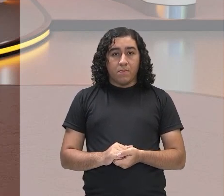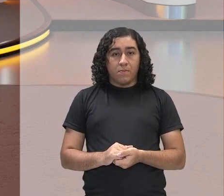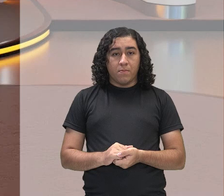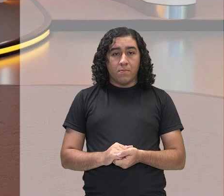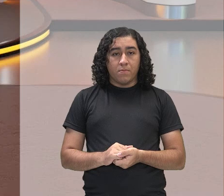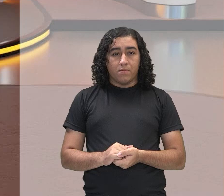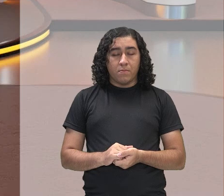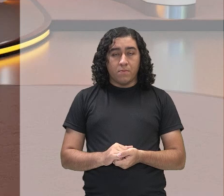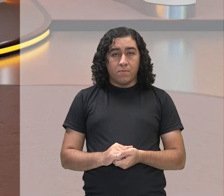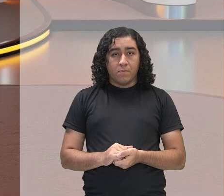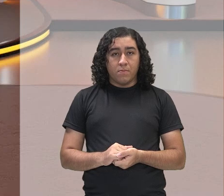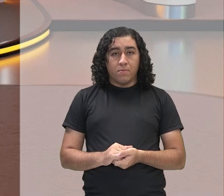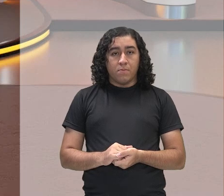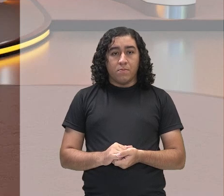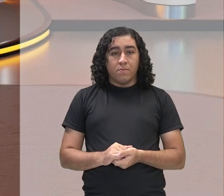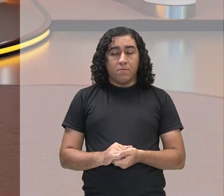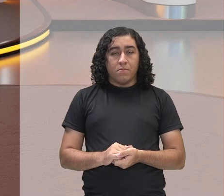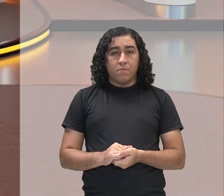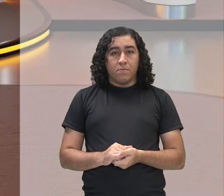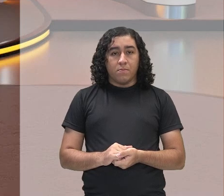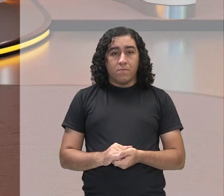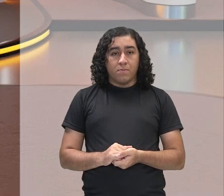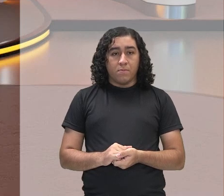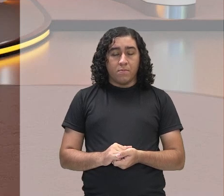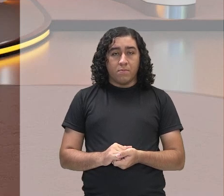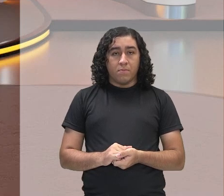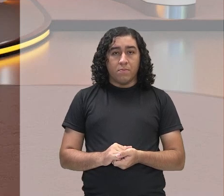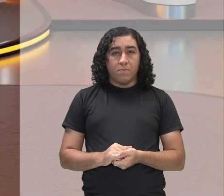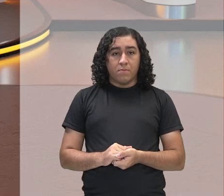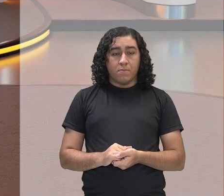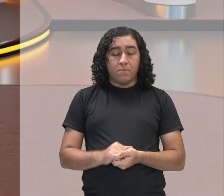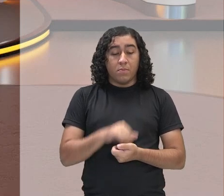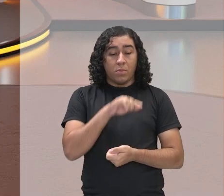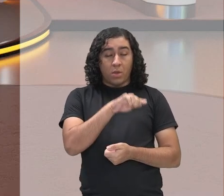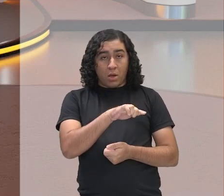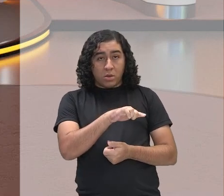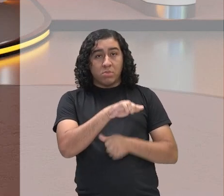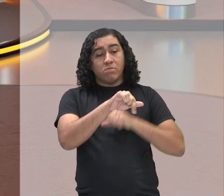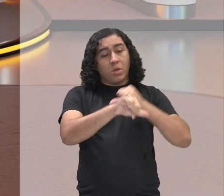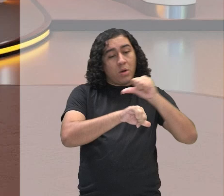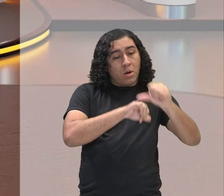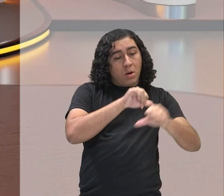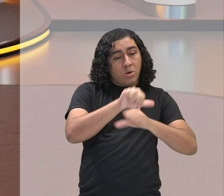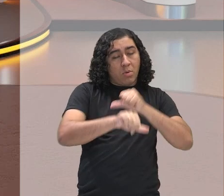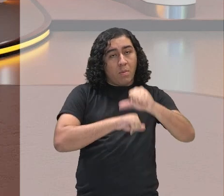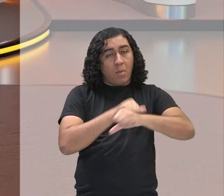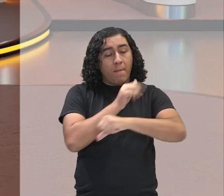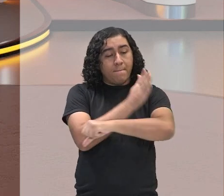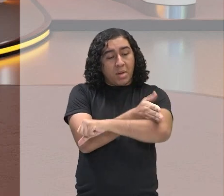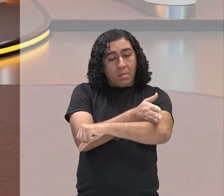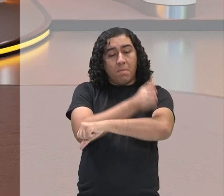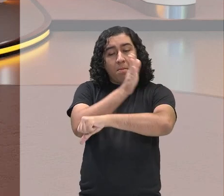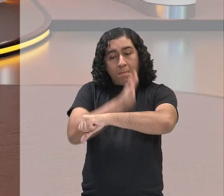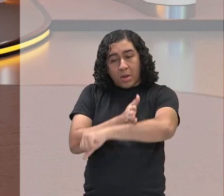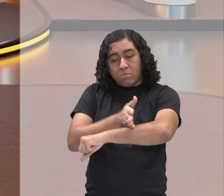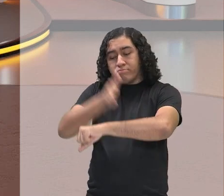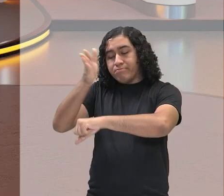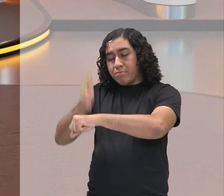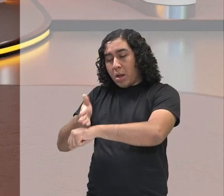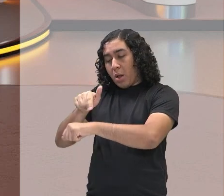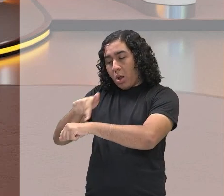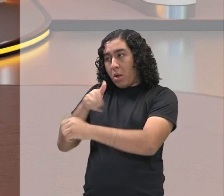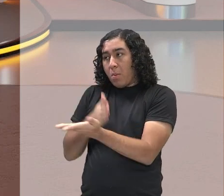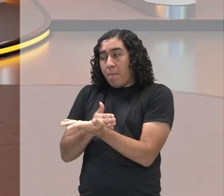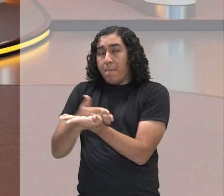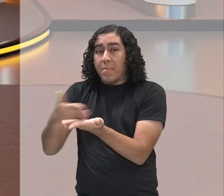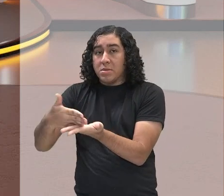dessa cosmovisão teocêntrica, teológica do medieval, e chegamos nesse período moderno,